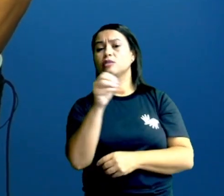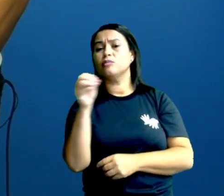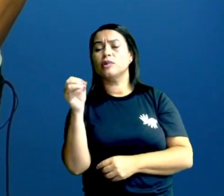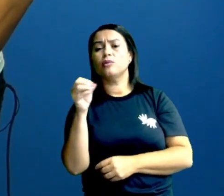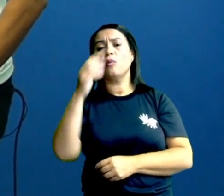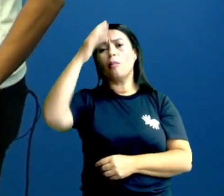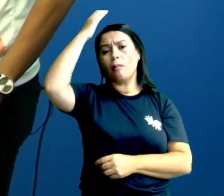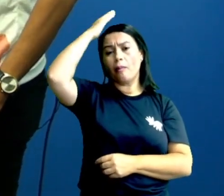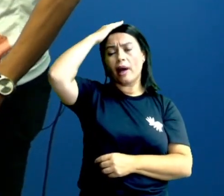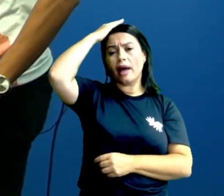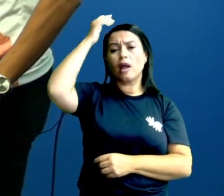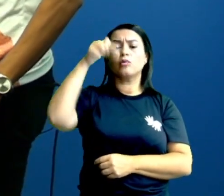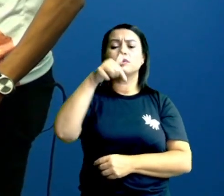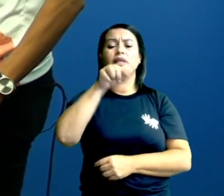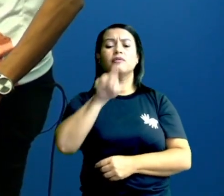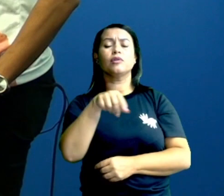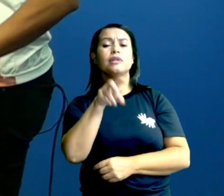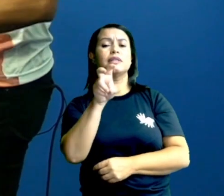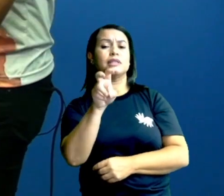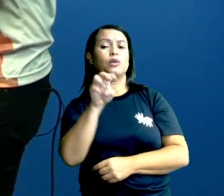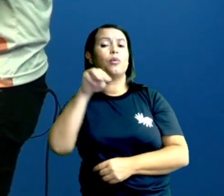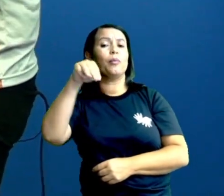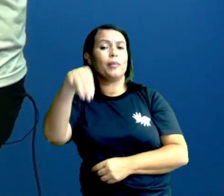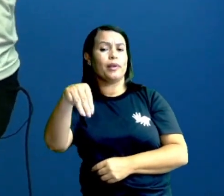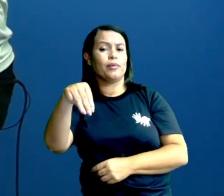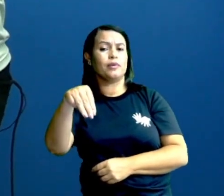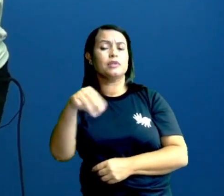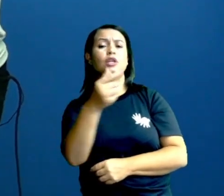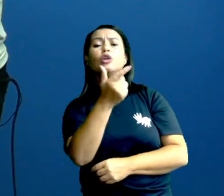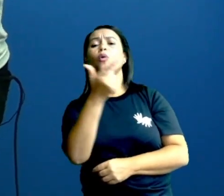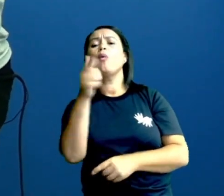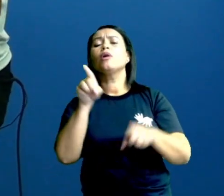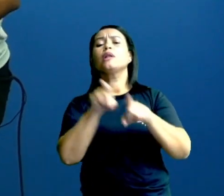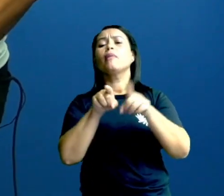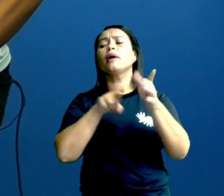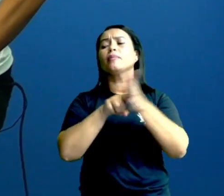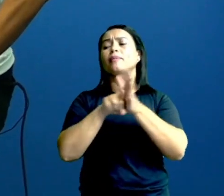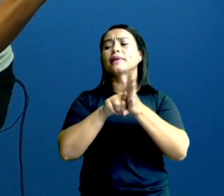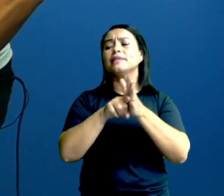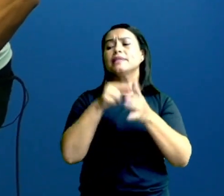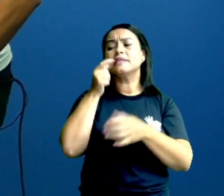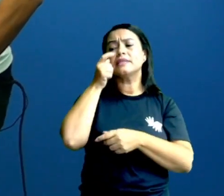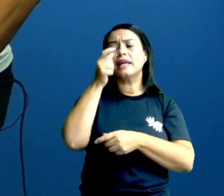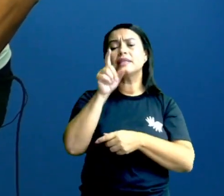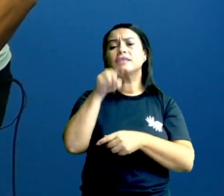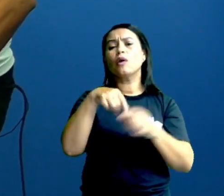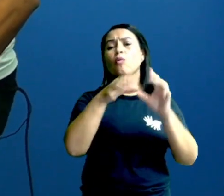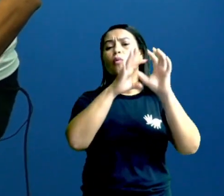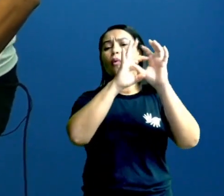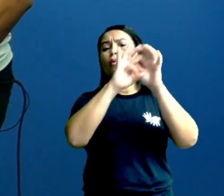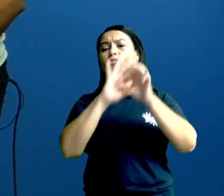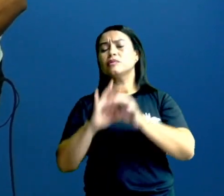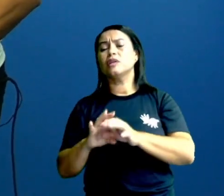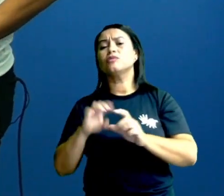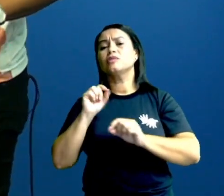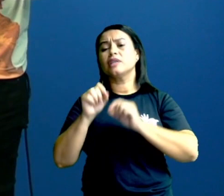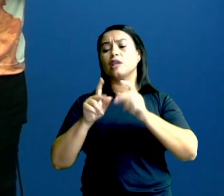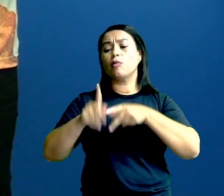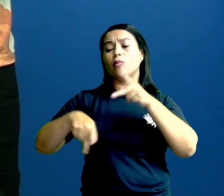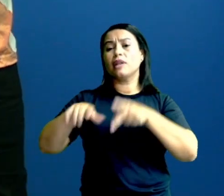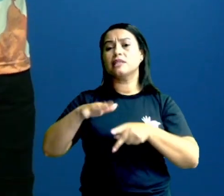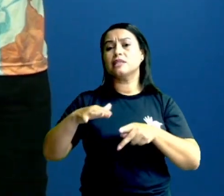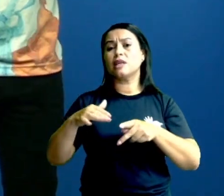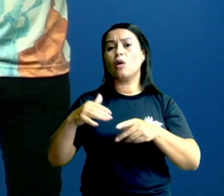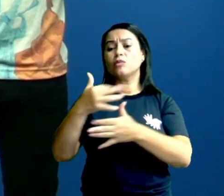barato um 7,5 milhões e o outro dado Interessante não te escutei aconteça a população urbana EA